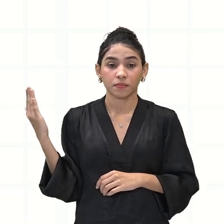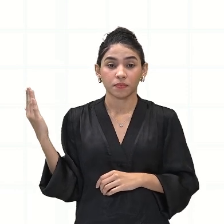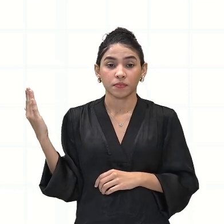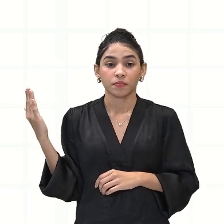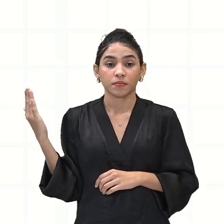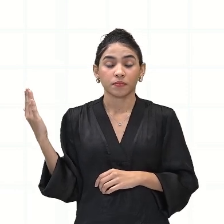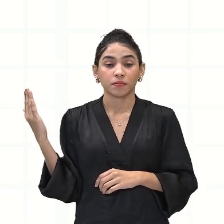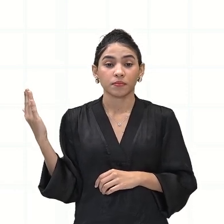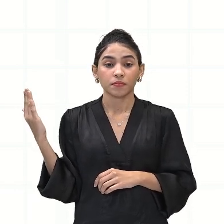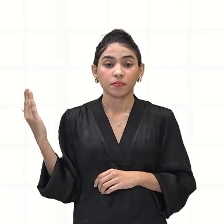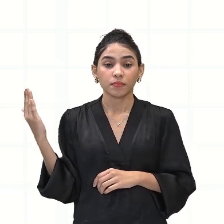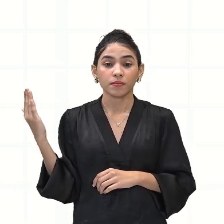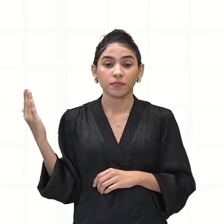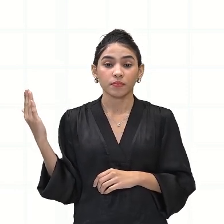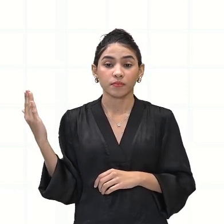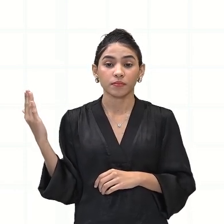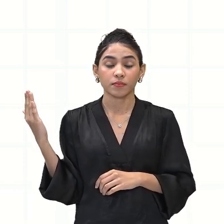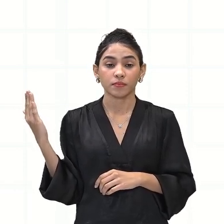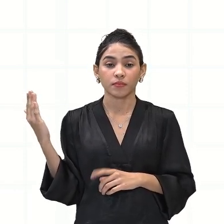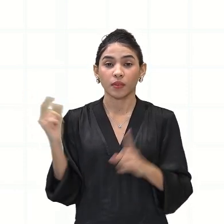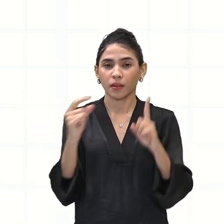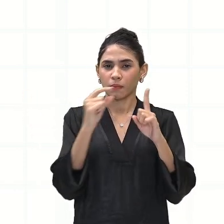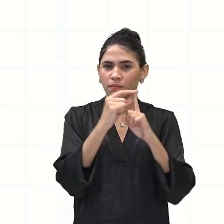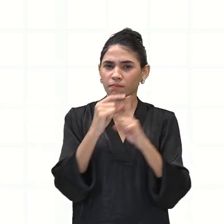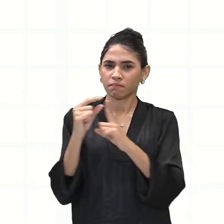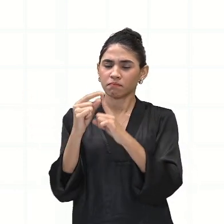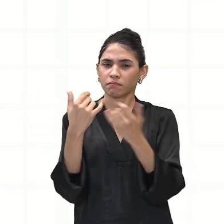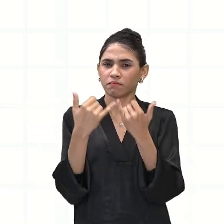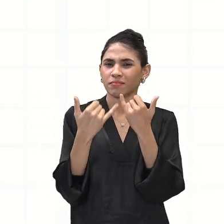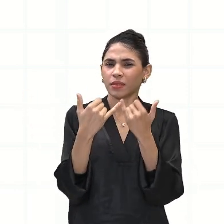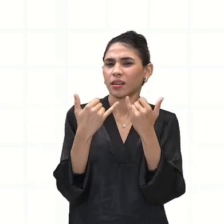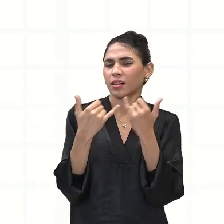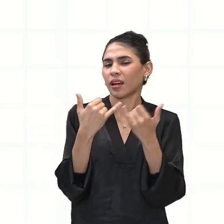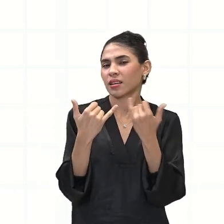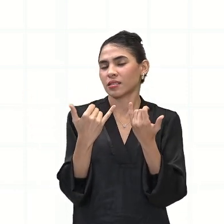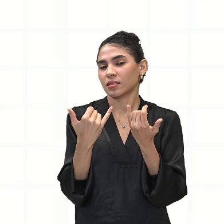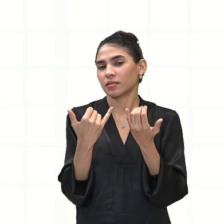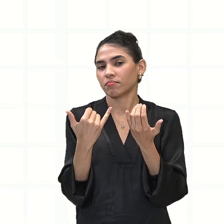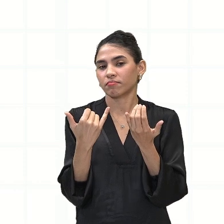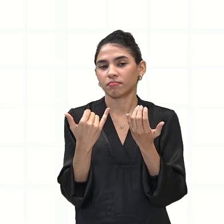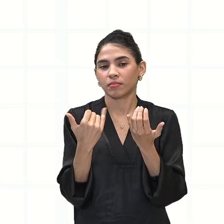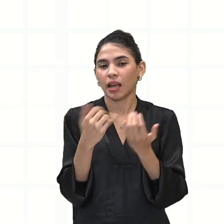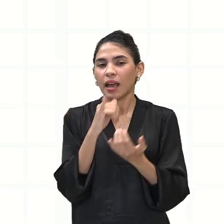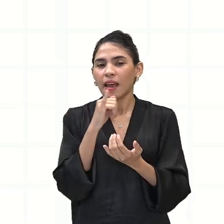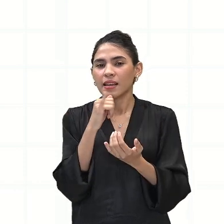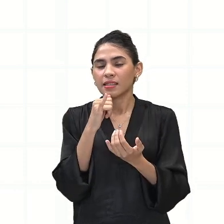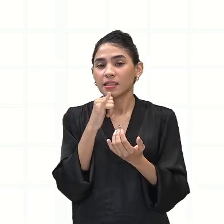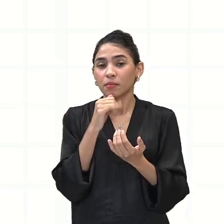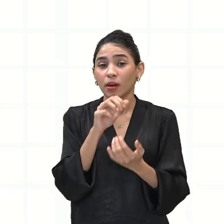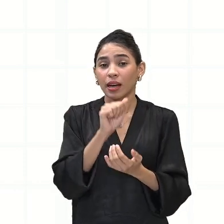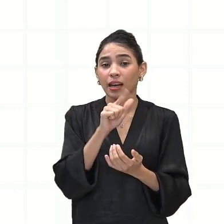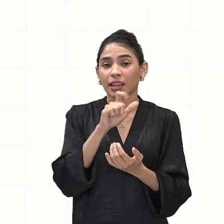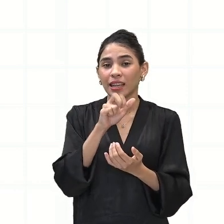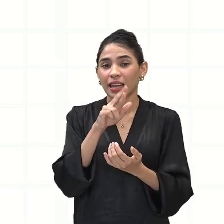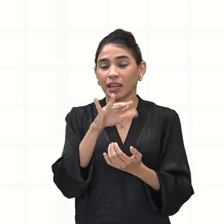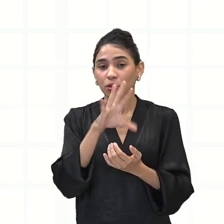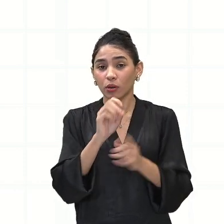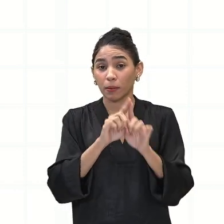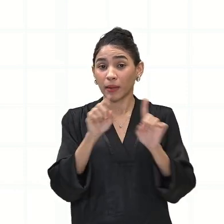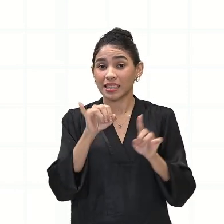E o Trem de Ferro, ele tem umas palavras assim que parecem um pouco aleatórias e que você só consegue fazer